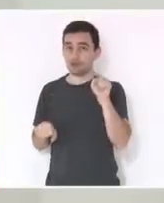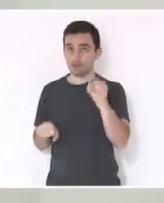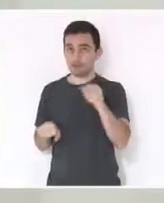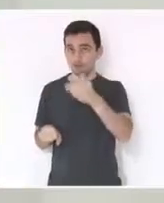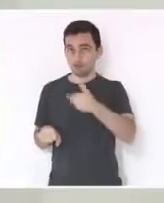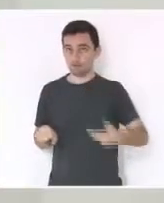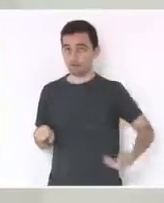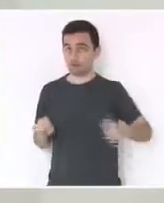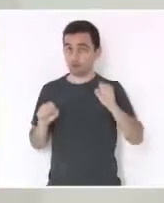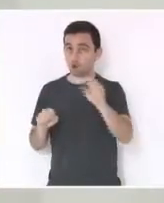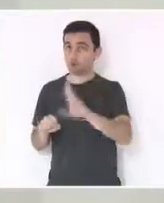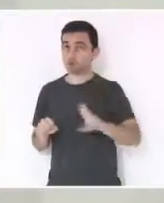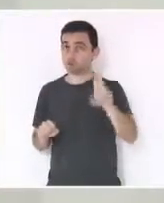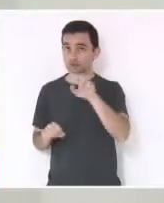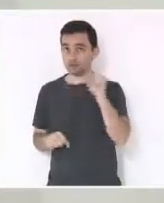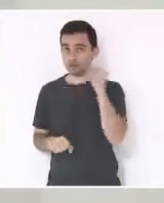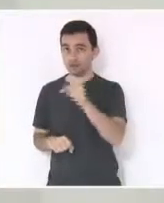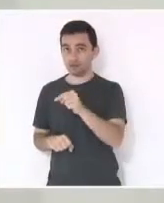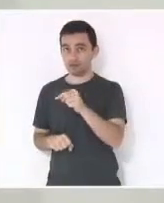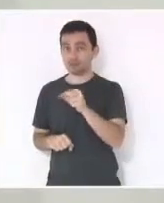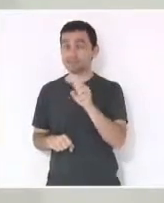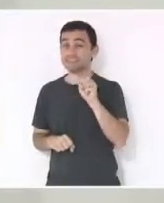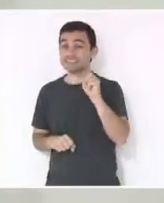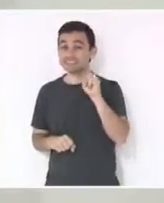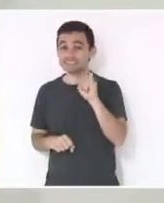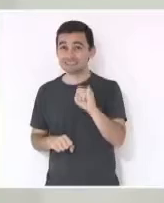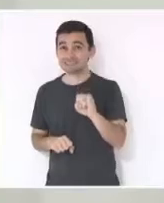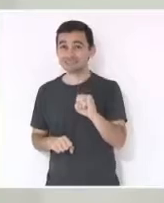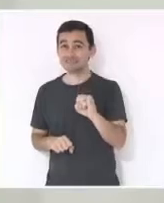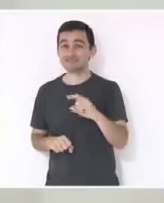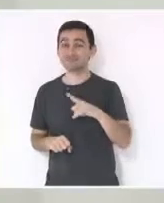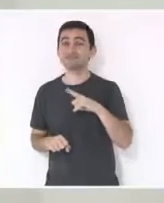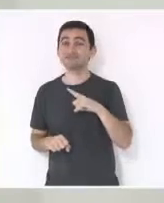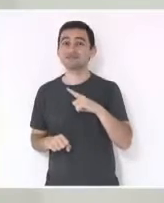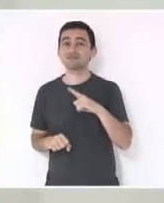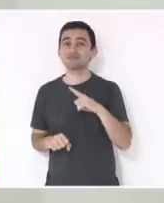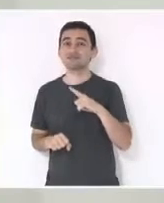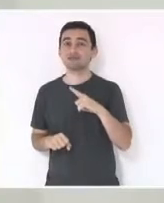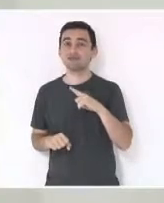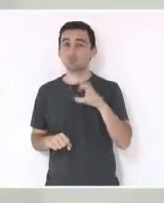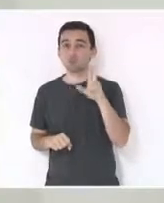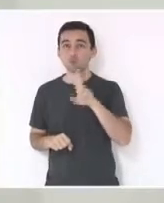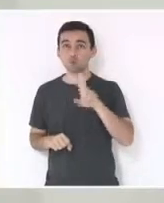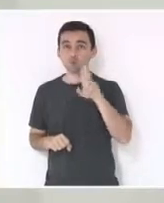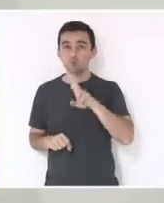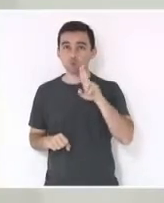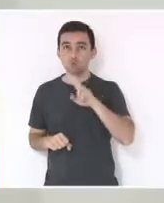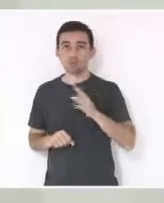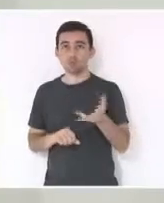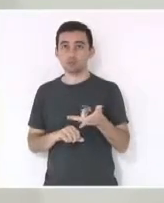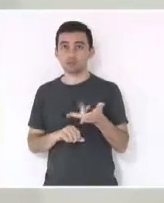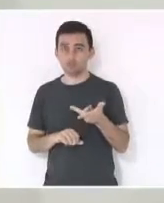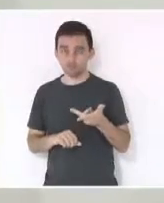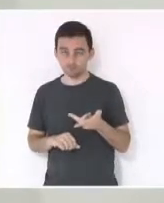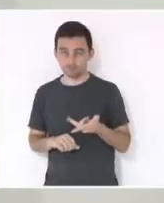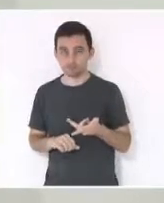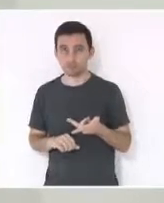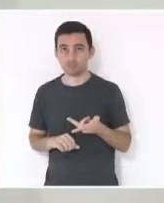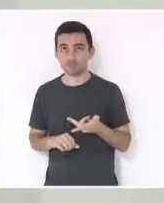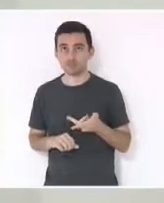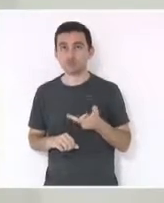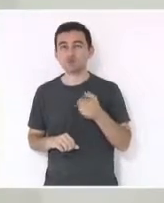se tiver o caráter de urgência e emergência e urgência